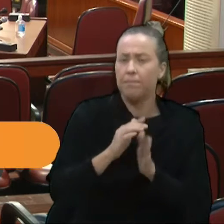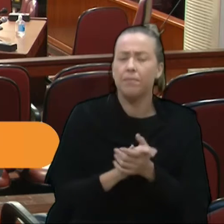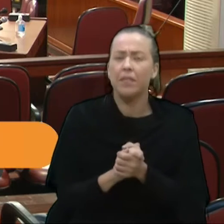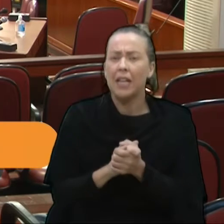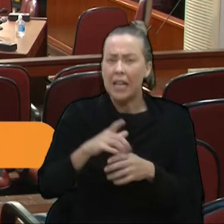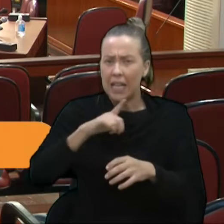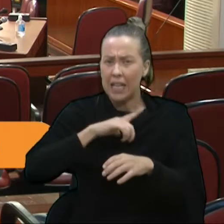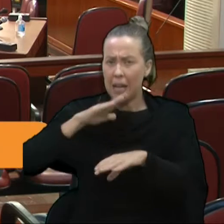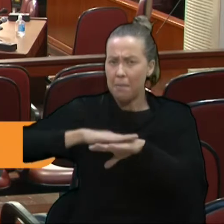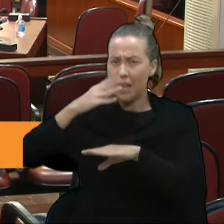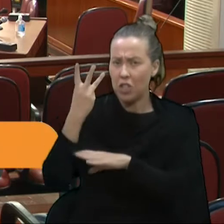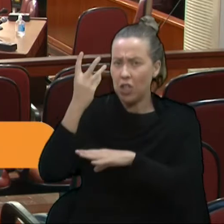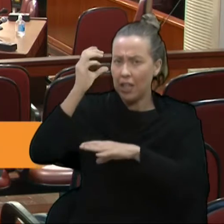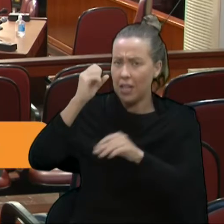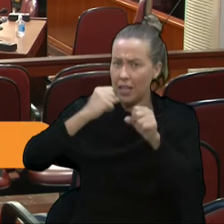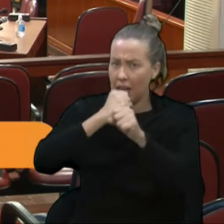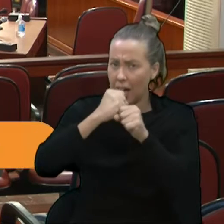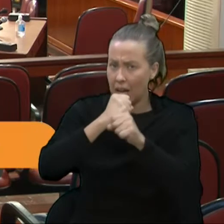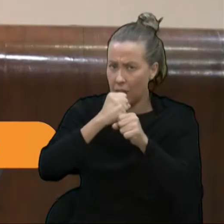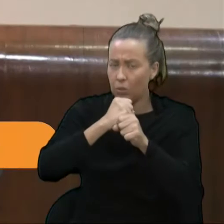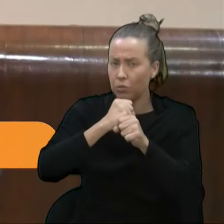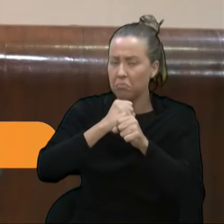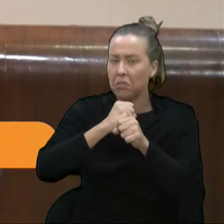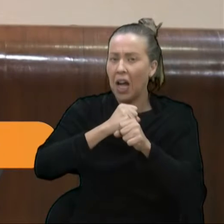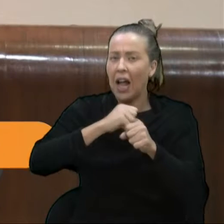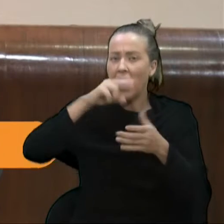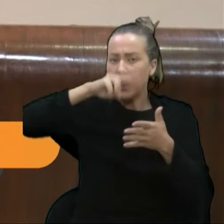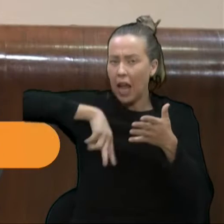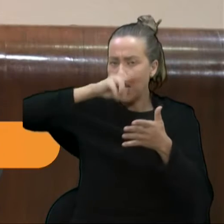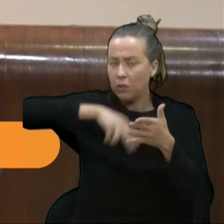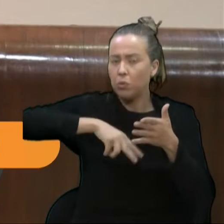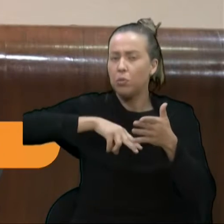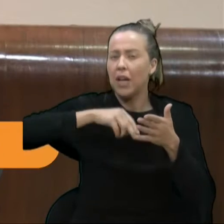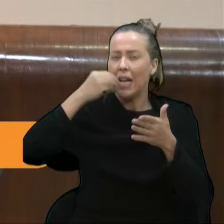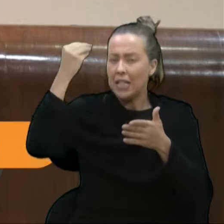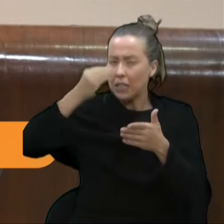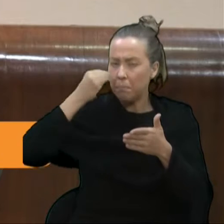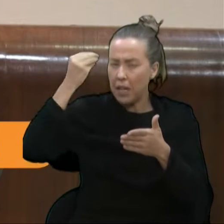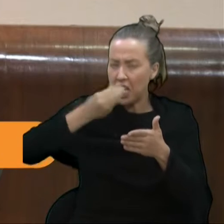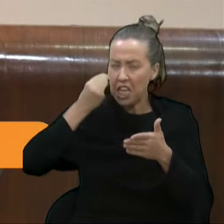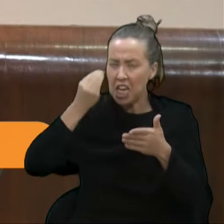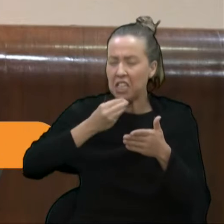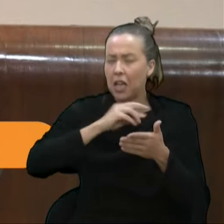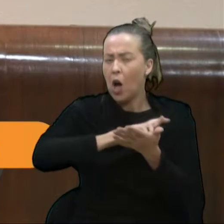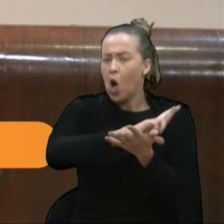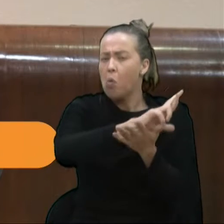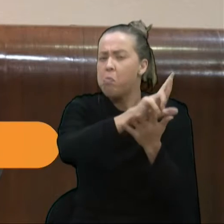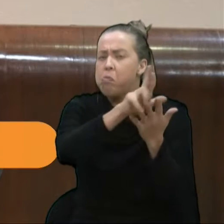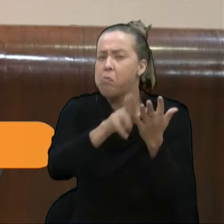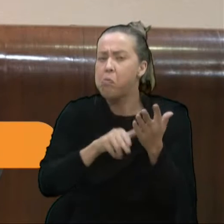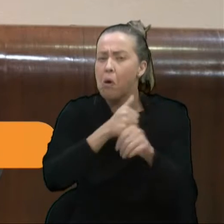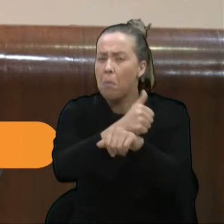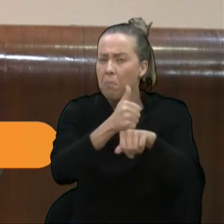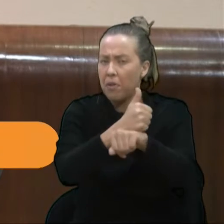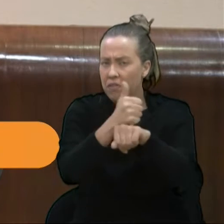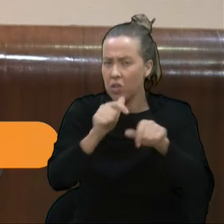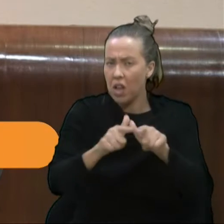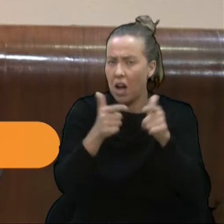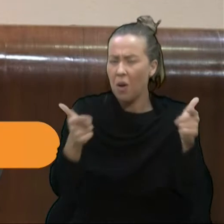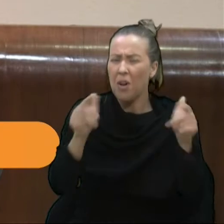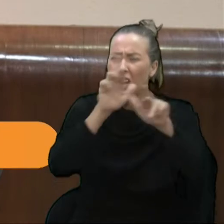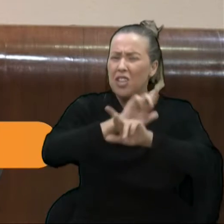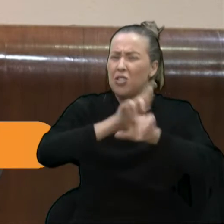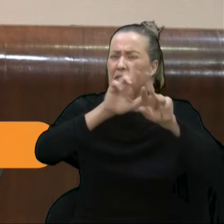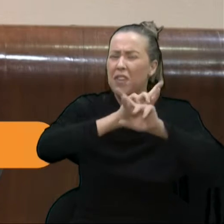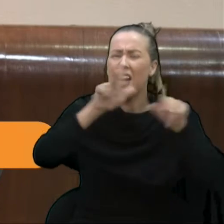mais de 30 anos dentro da crônica da opinião, que é respeitada, que passou por diferentes programas, de